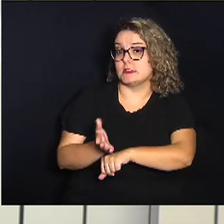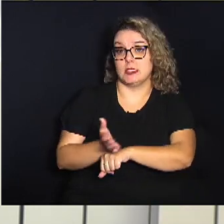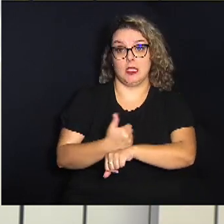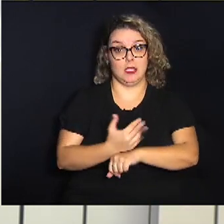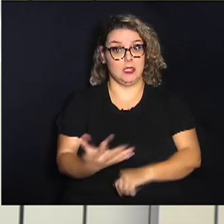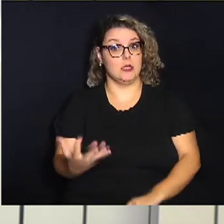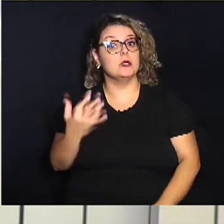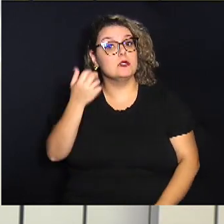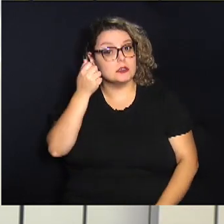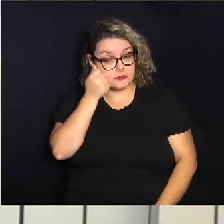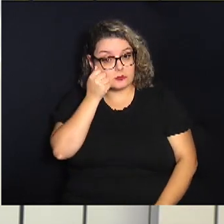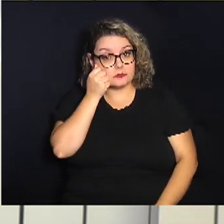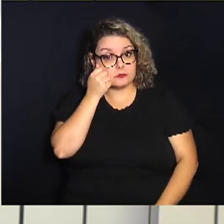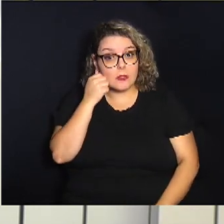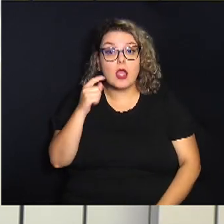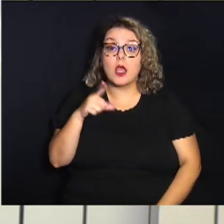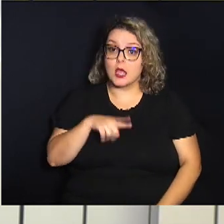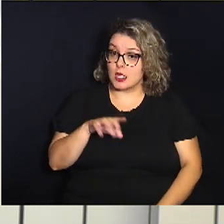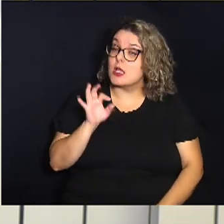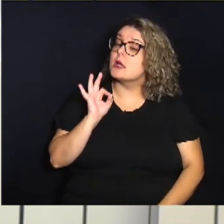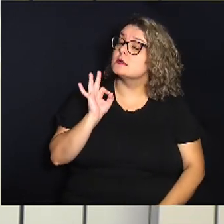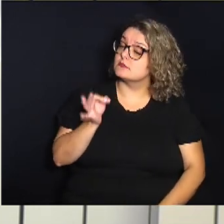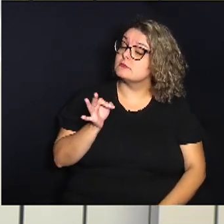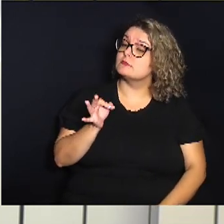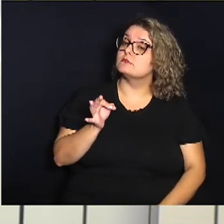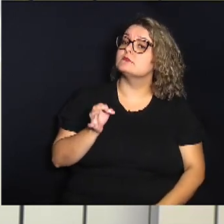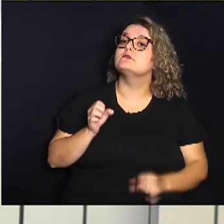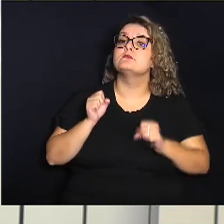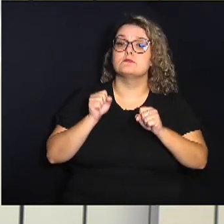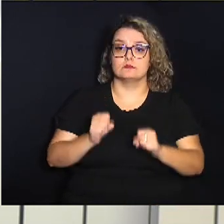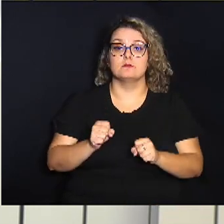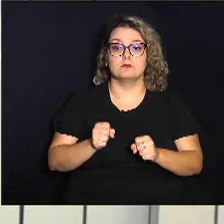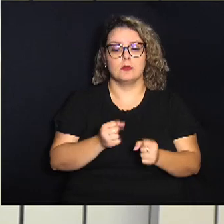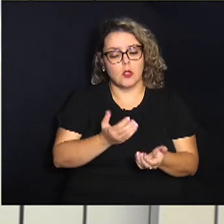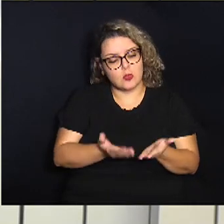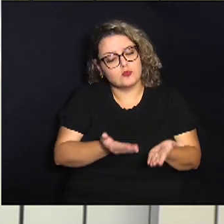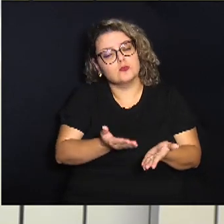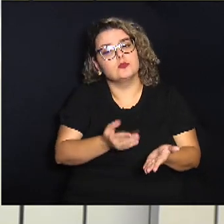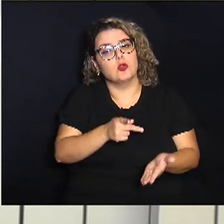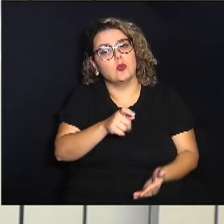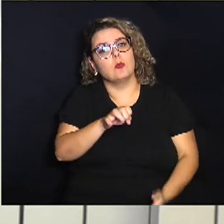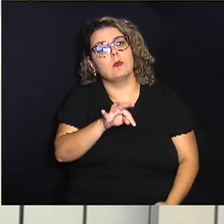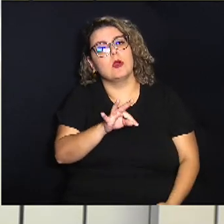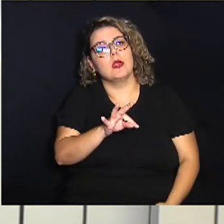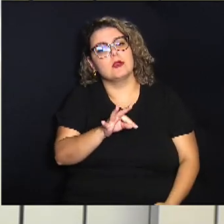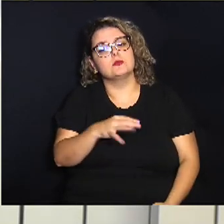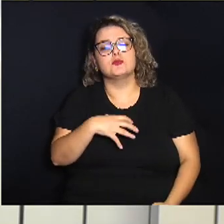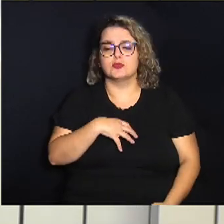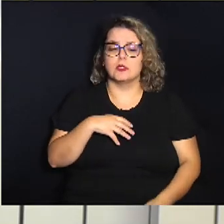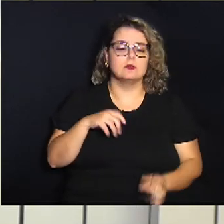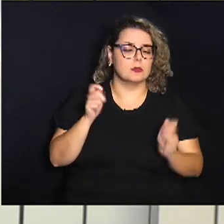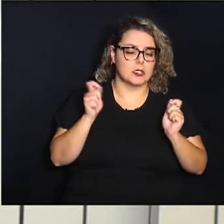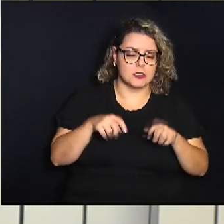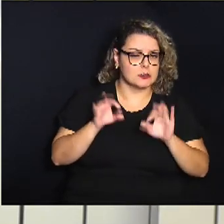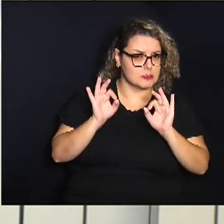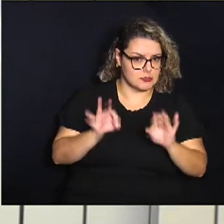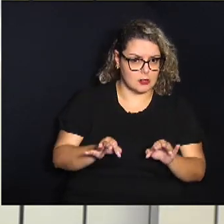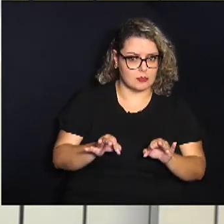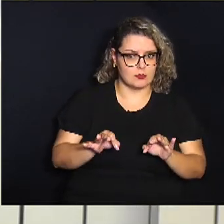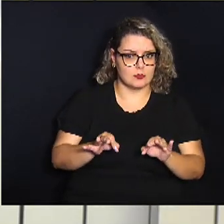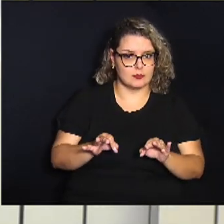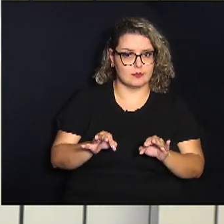adotar é ter certeza de que você pode criar o pet da forma mais adequada possível, é